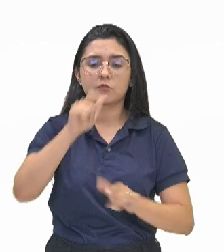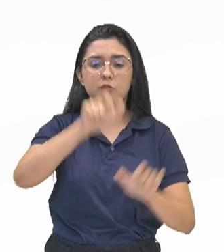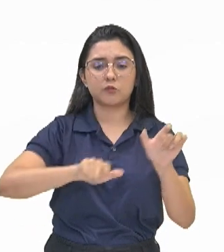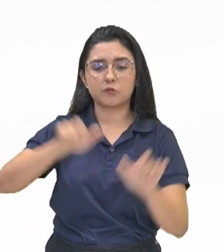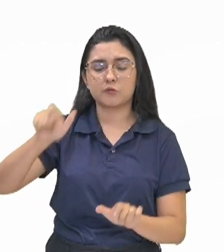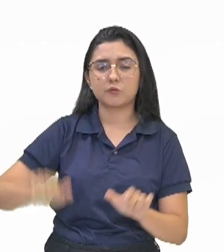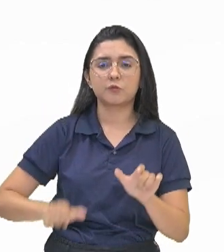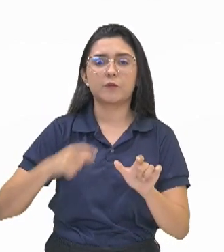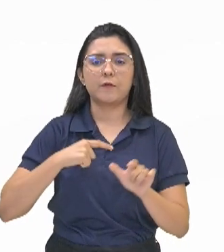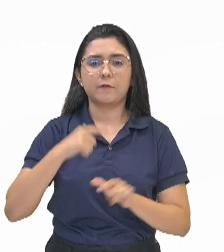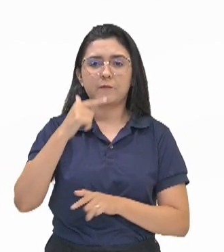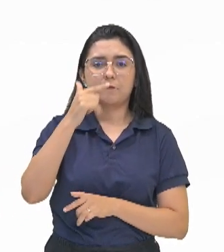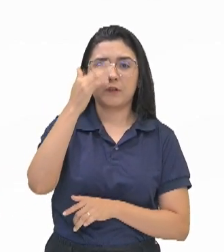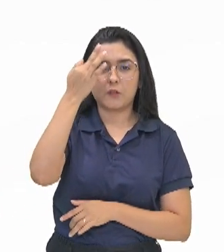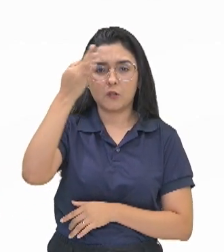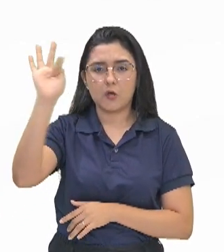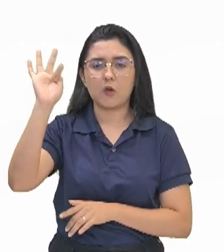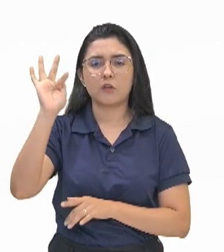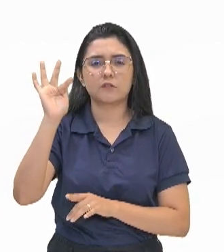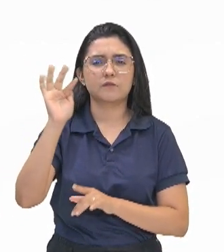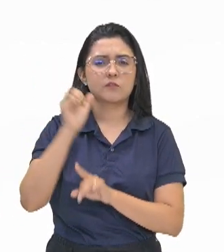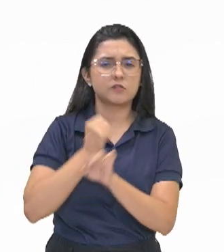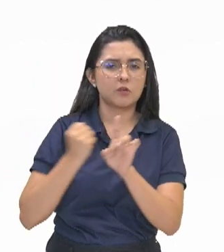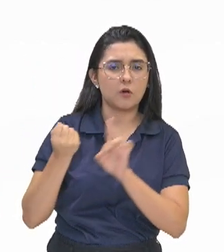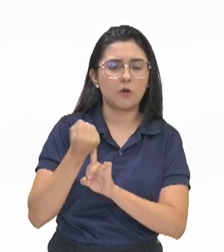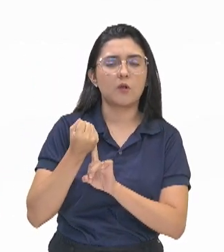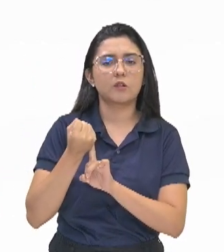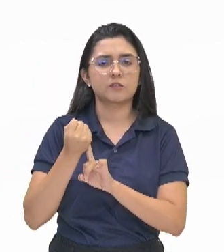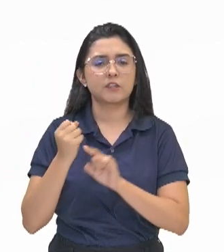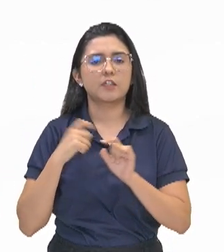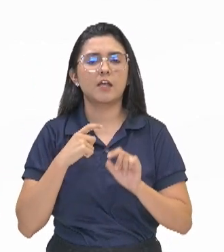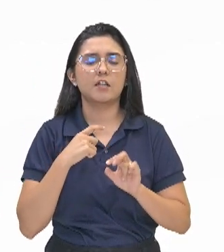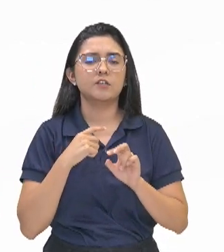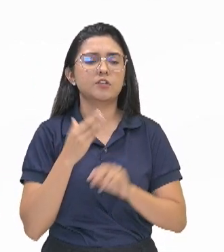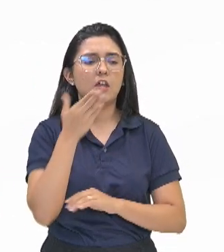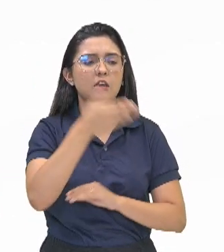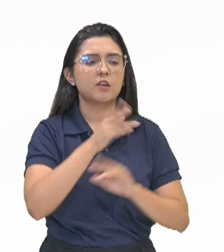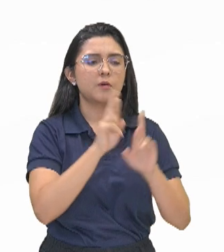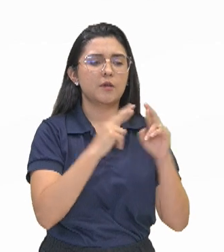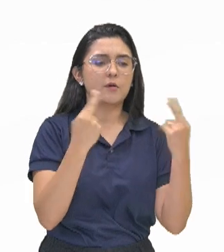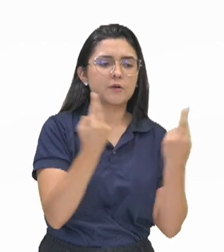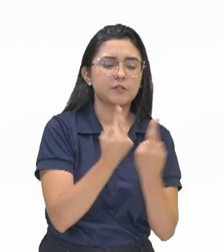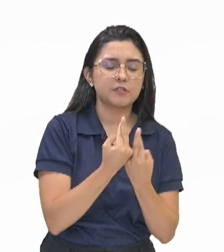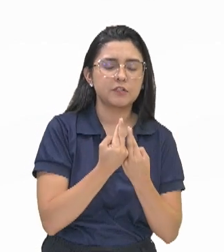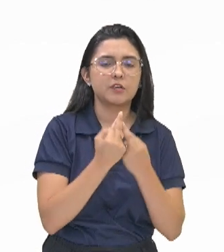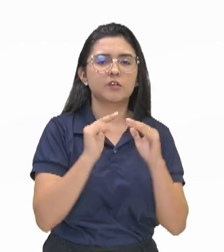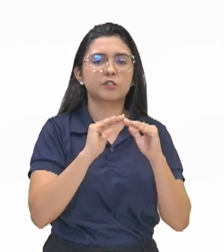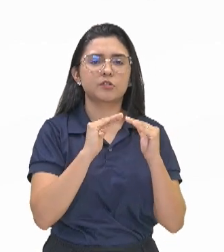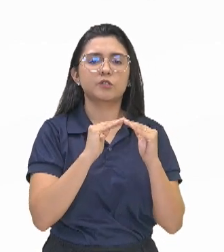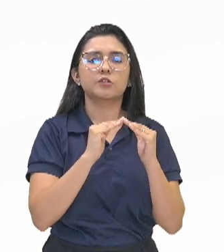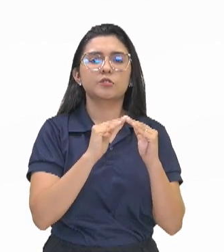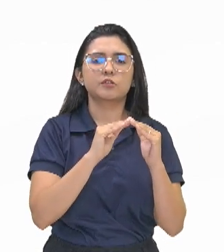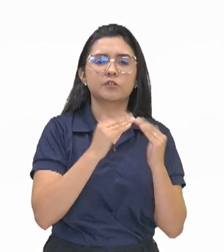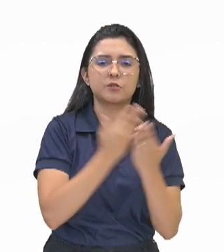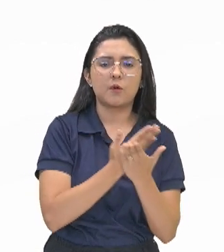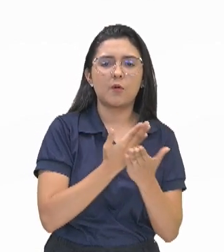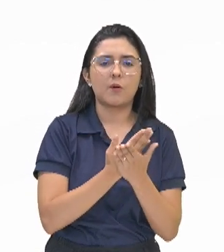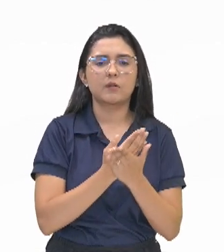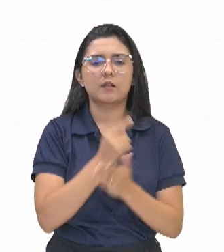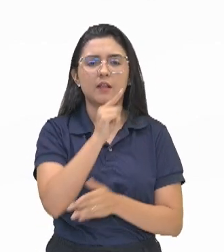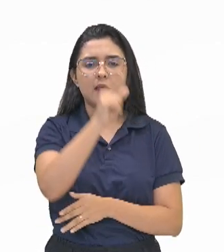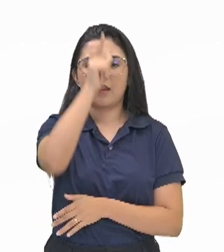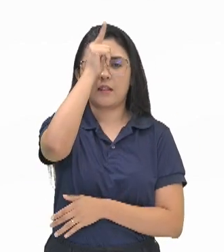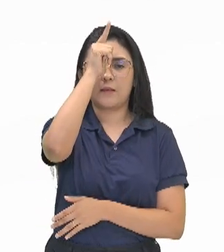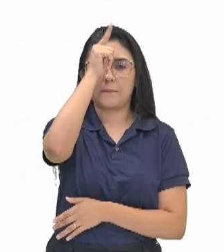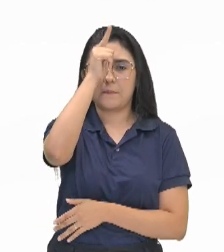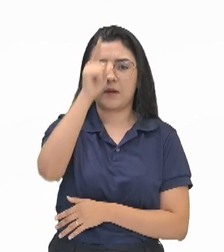filósofos, sociólogos, né, que se reuniam nessa escola na Alemanha, né, em Frankfurt, na Alemanha, e eles foram